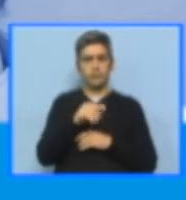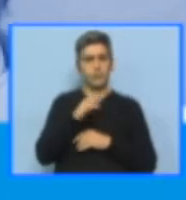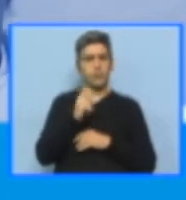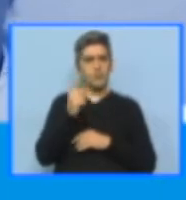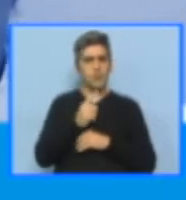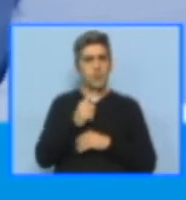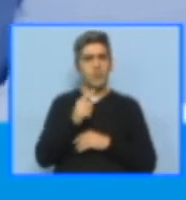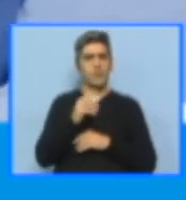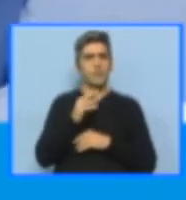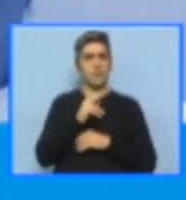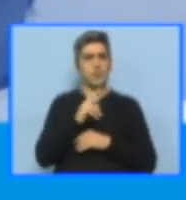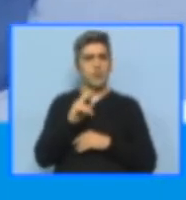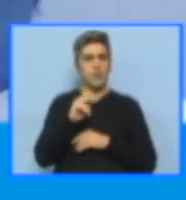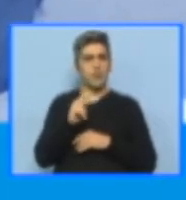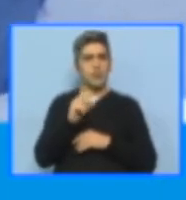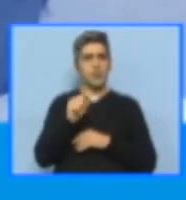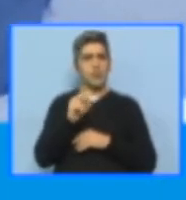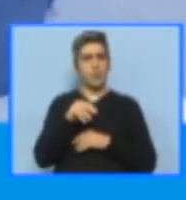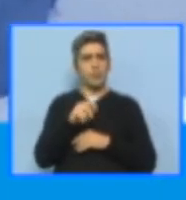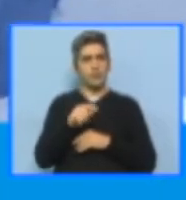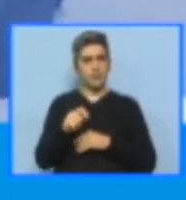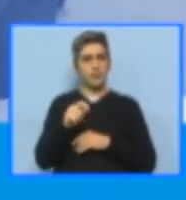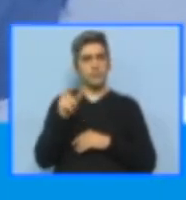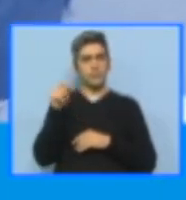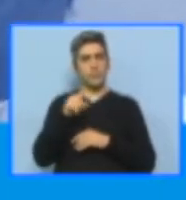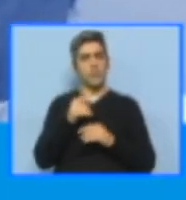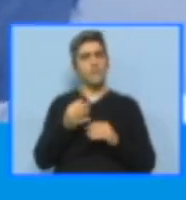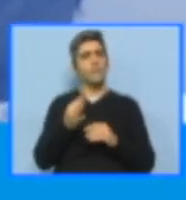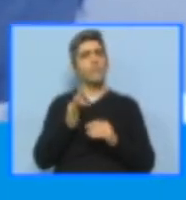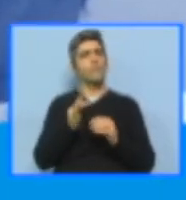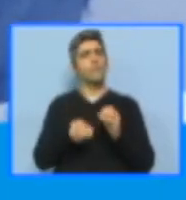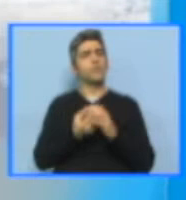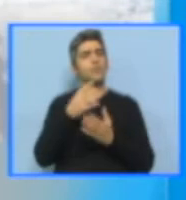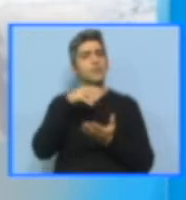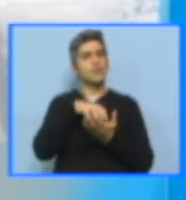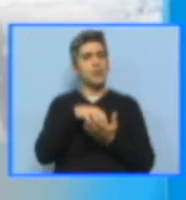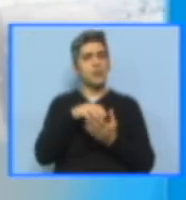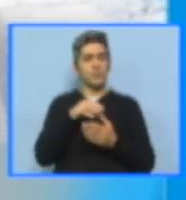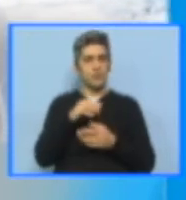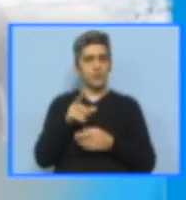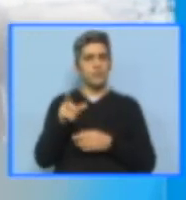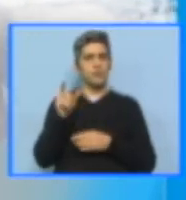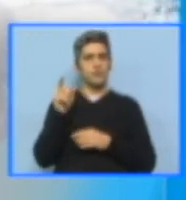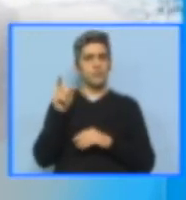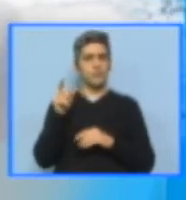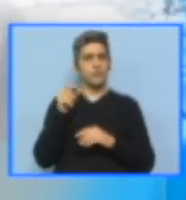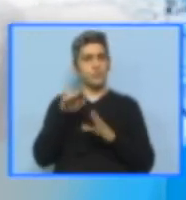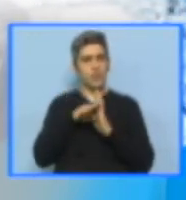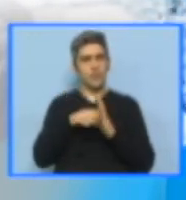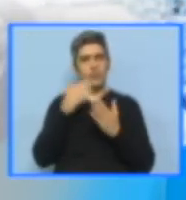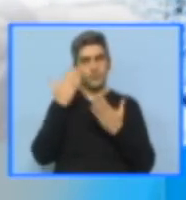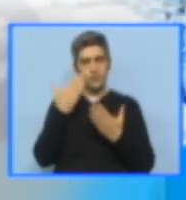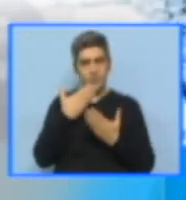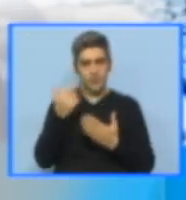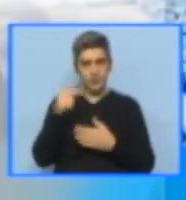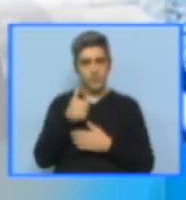presidente da Fundação SPES. Muito boa tarde. Obrigado por estar no programa Eclésia. Ao que se deve então este ciclo de debates,